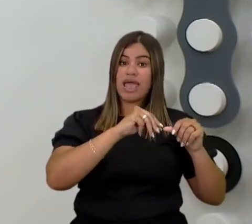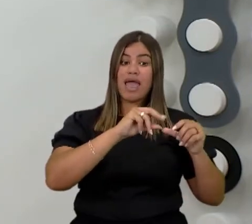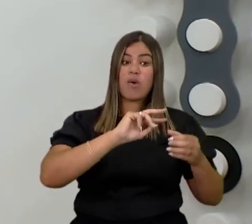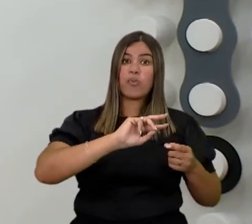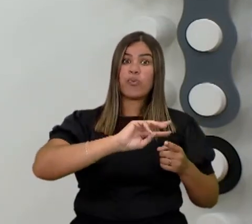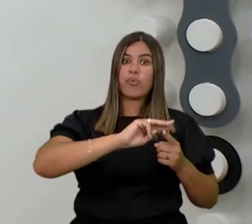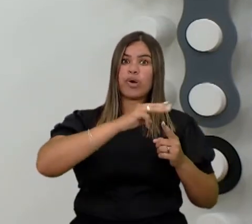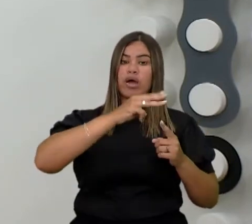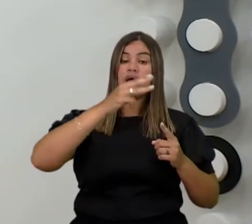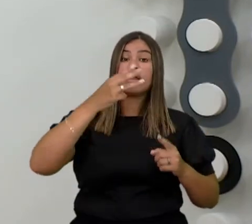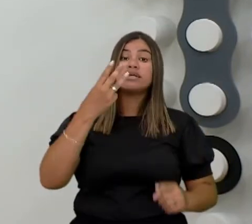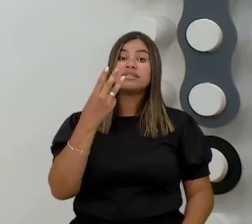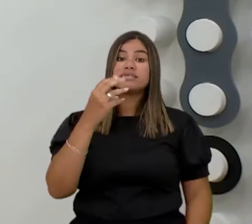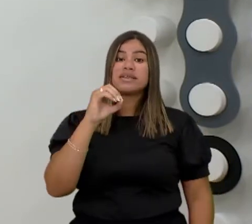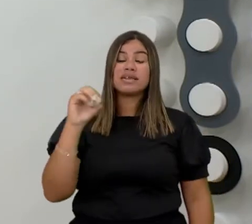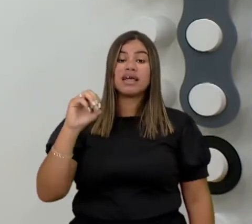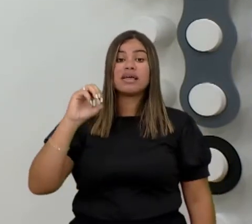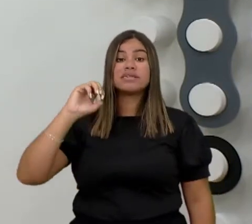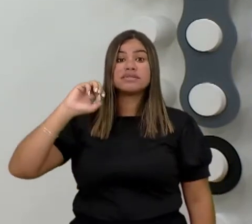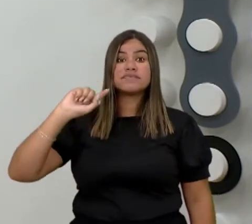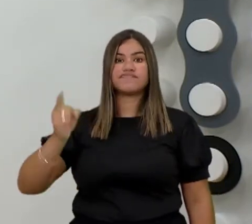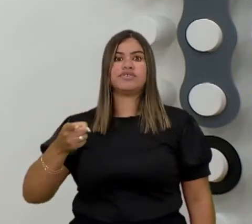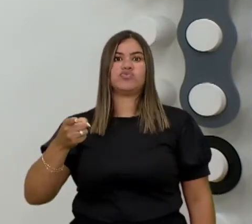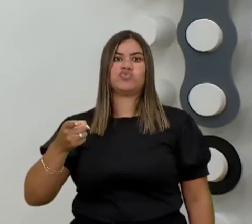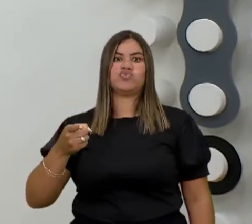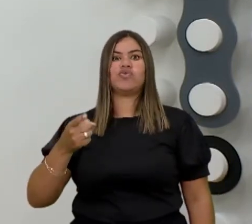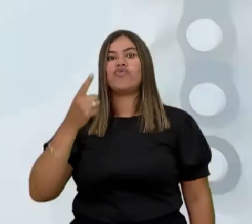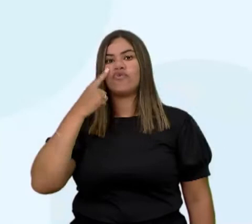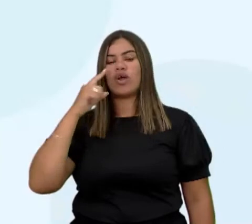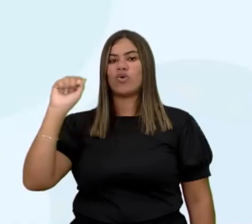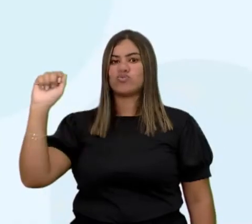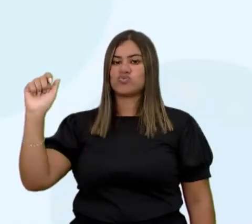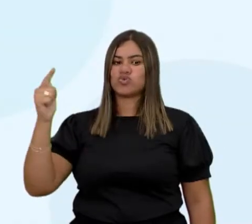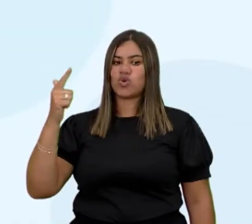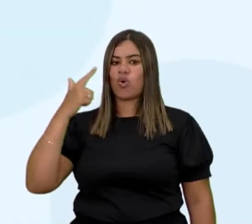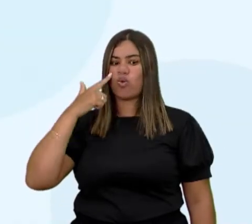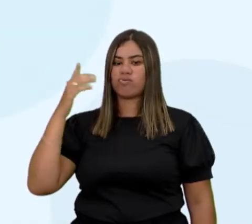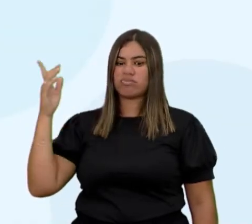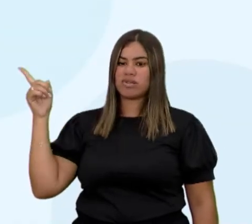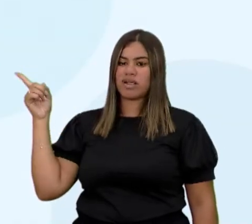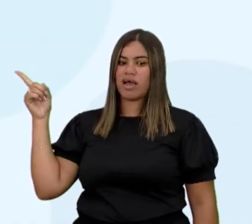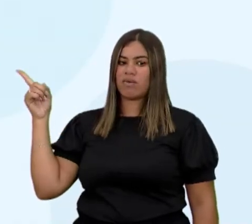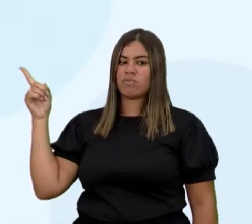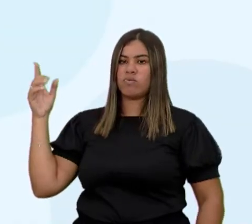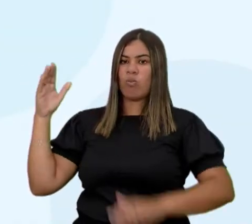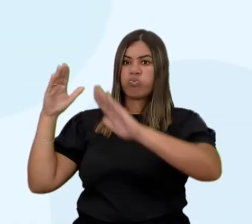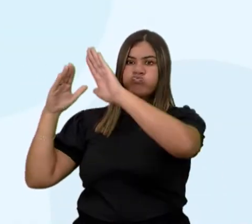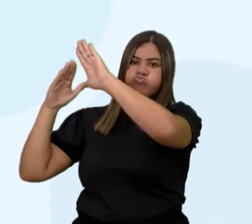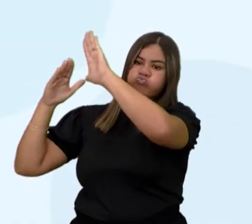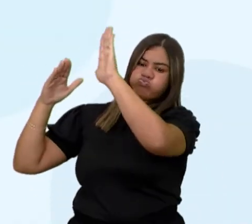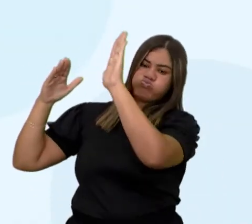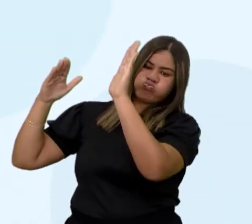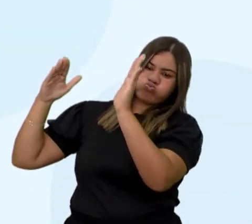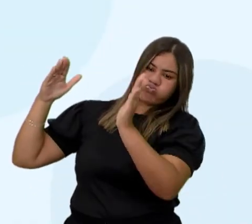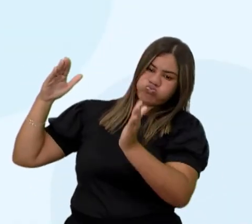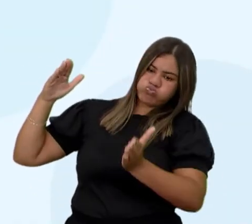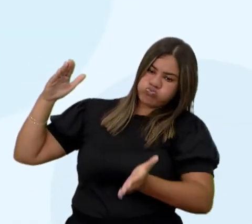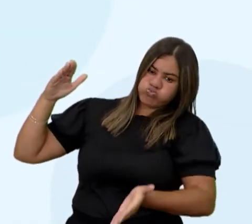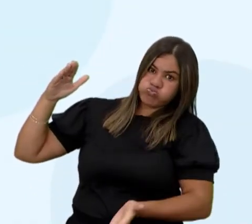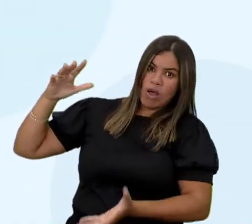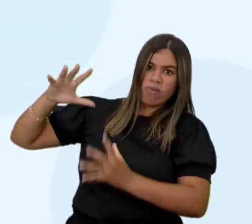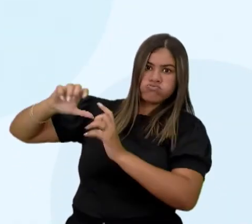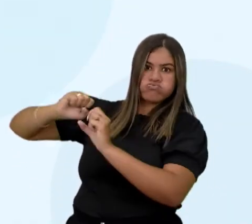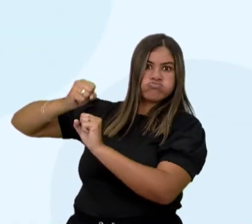vocês verem, né, dá para ver até na imagem, né? A gente coloca aí a imagem para vocês verem novamente, e aí vocês estão vendo aí, né, a dimensão